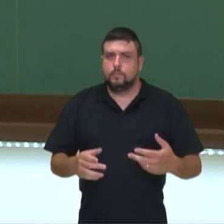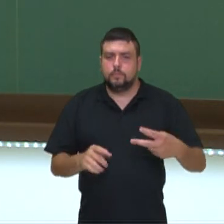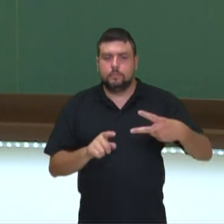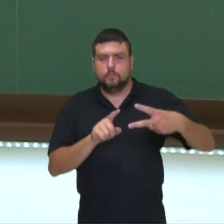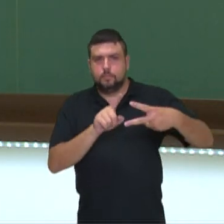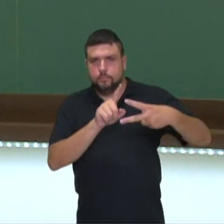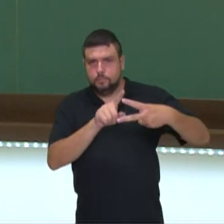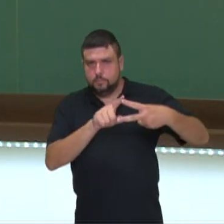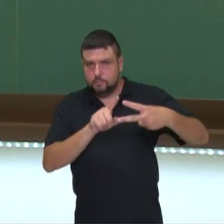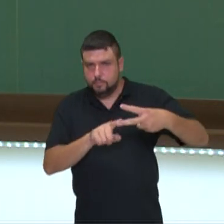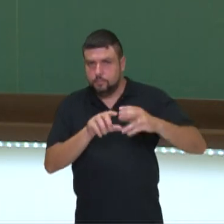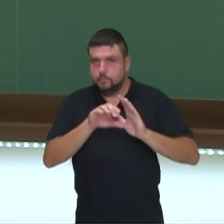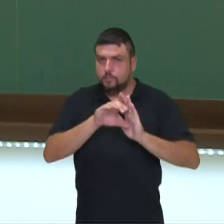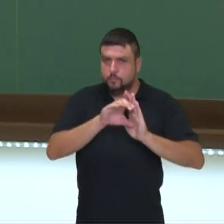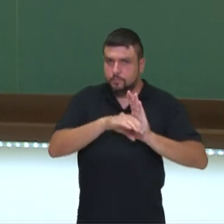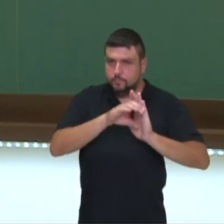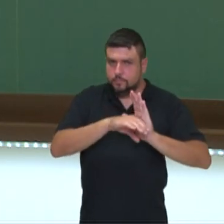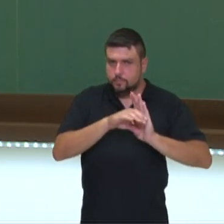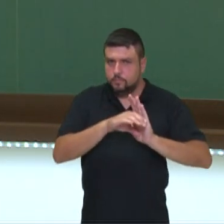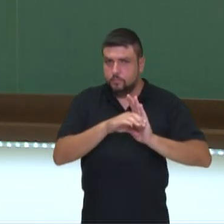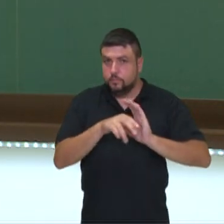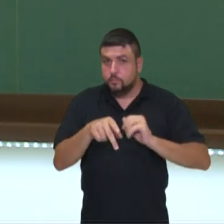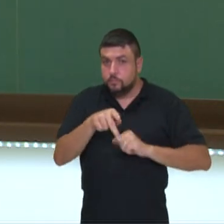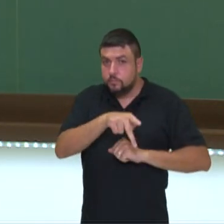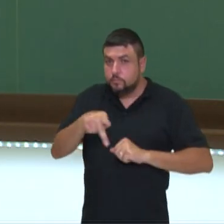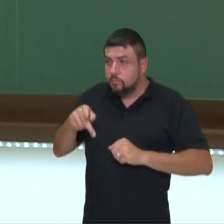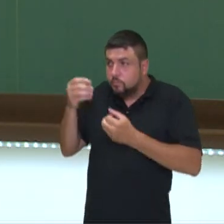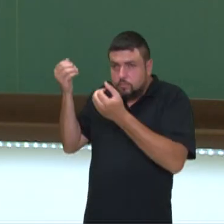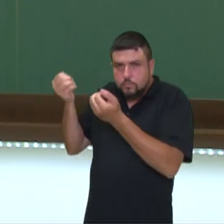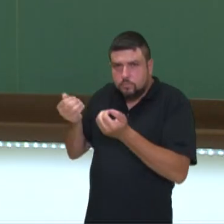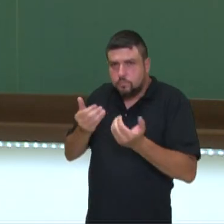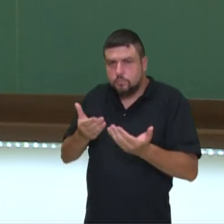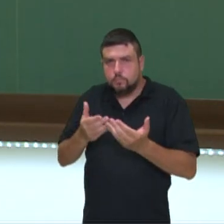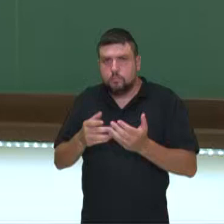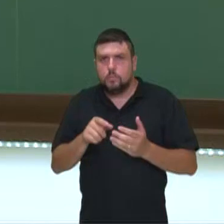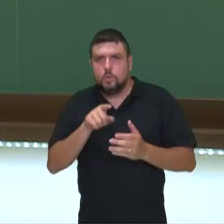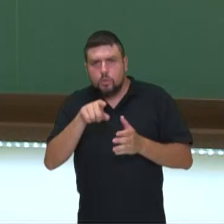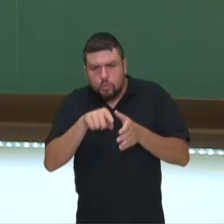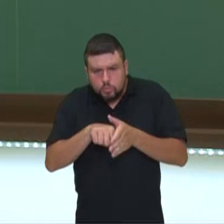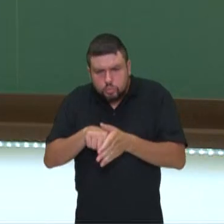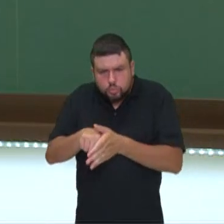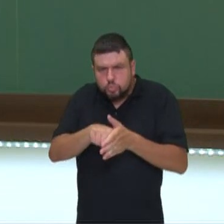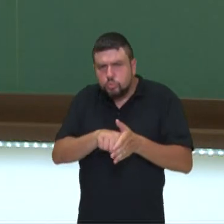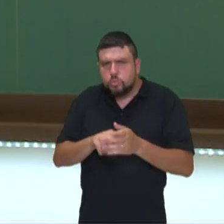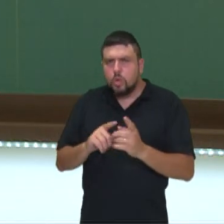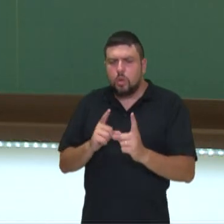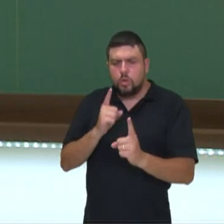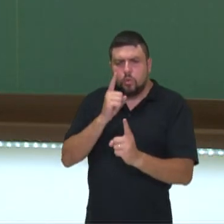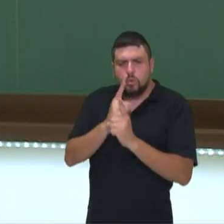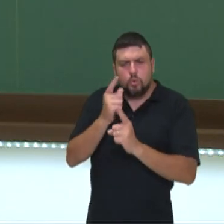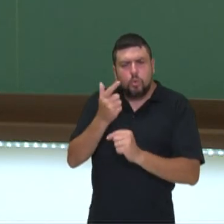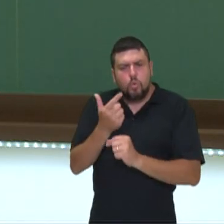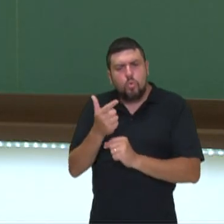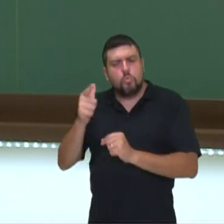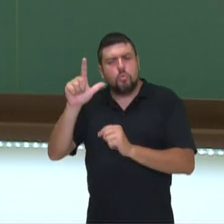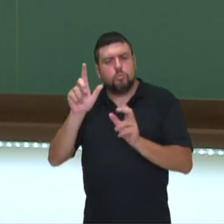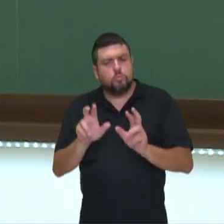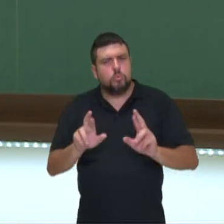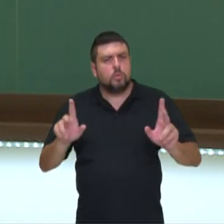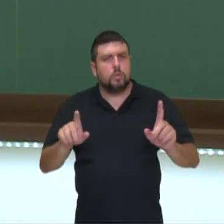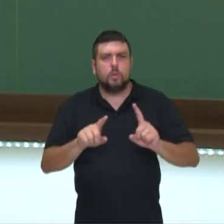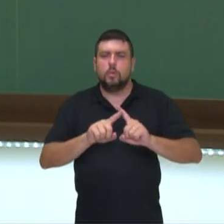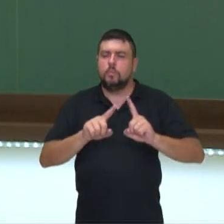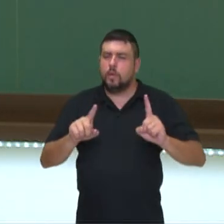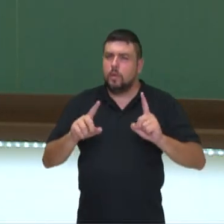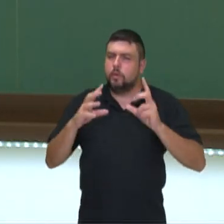que a prof elencou. Com certeza vocês possam ter encontrado outros um pouco diferentes, mas prestem atenção